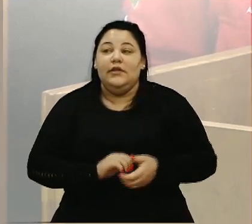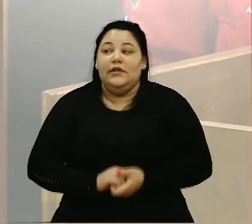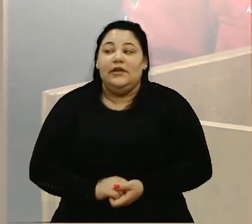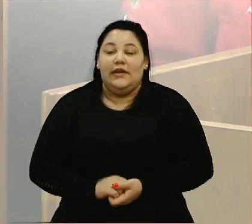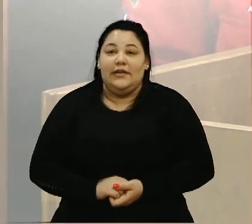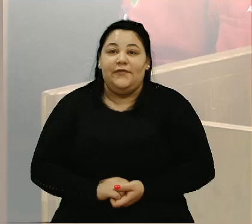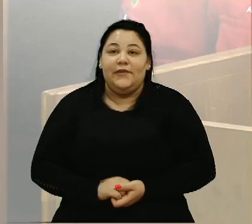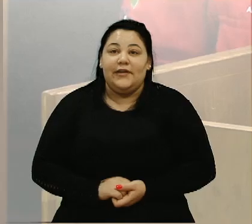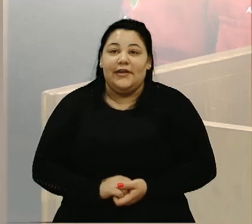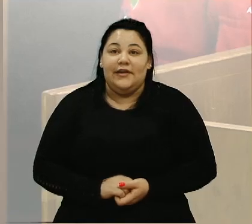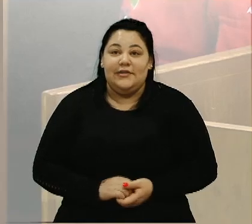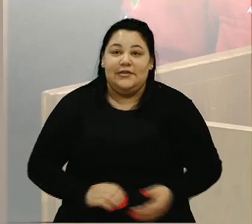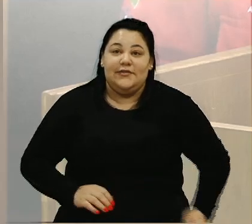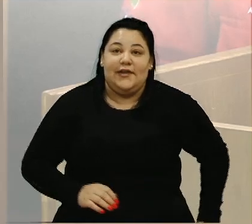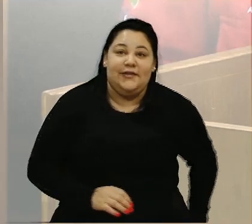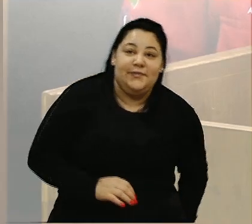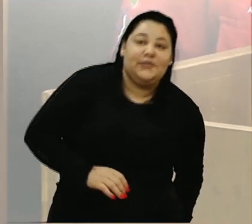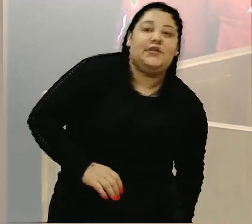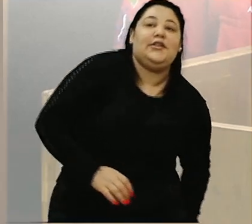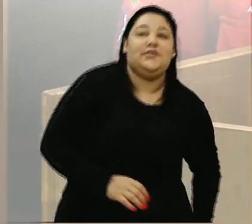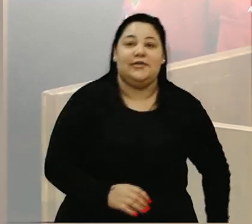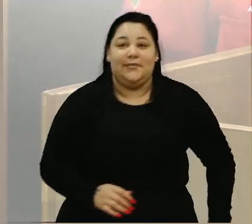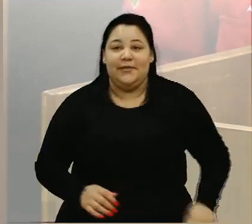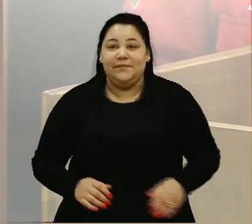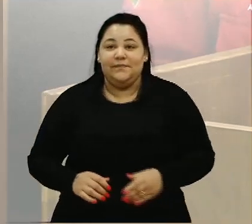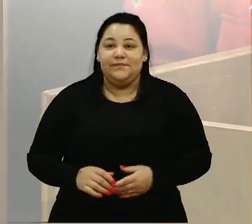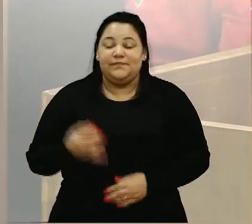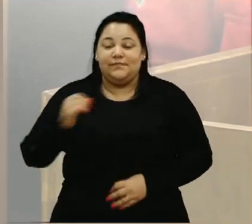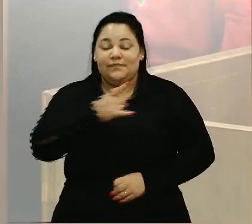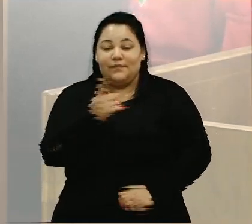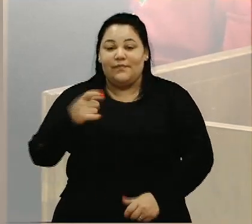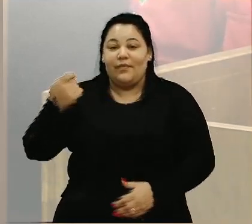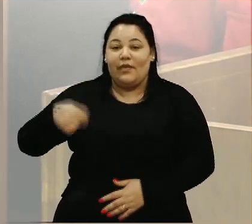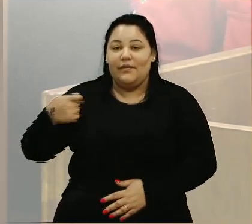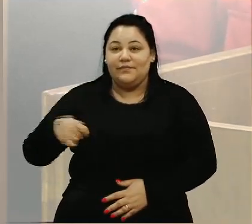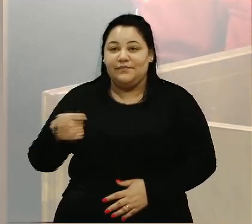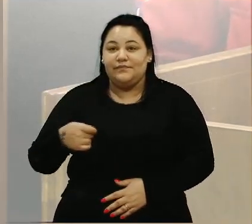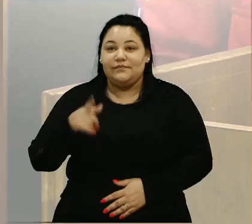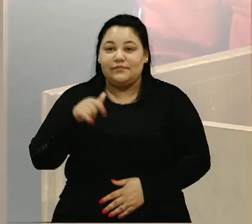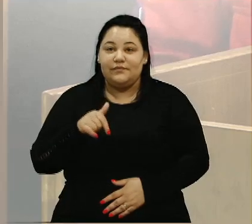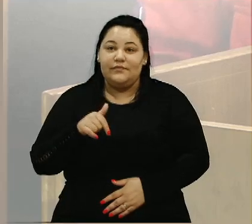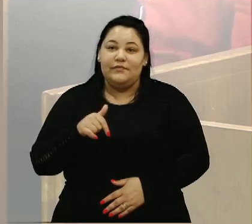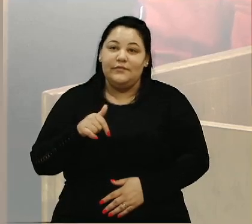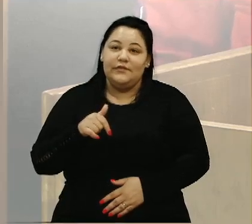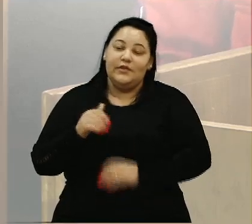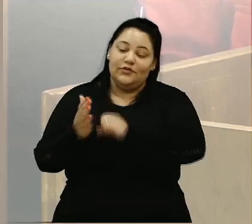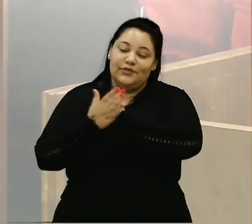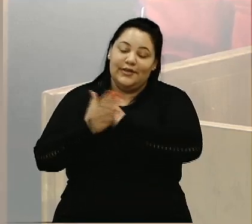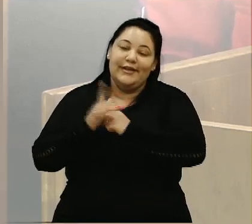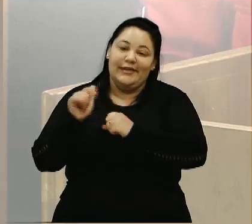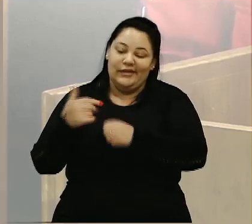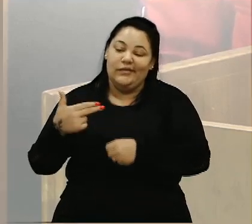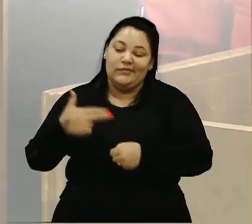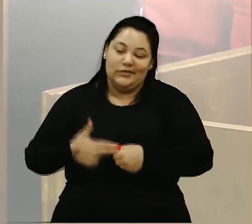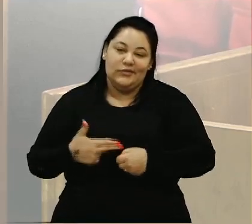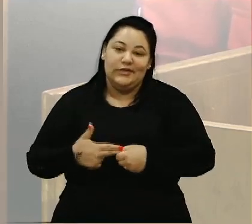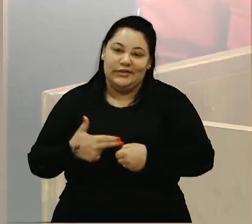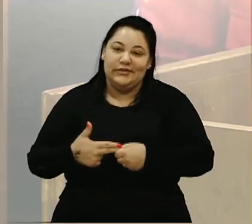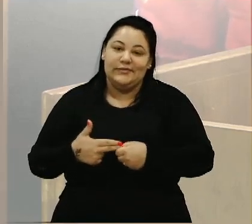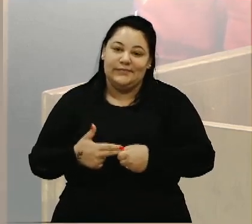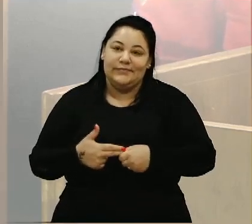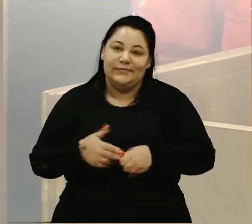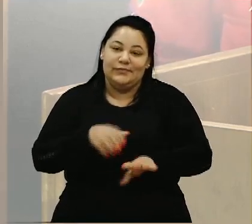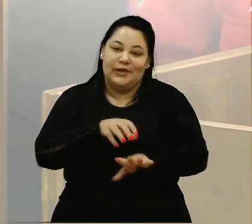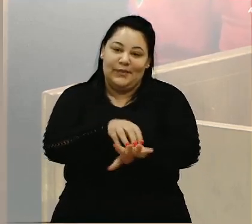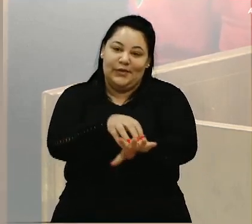totalmente gratuito. A única coisa que precisa nos ajudar é abastecer os nossos veículos, alguma questão de